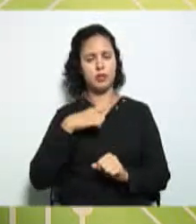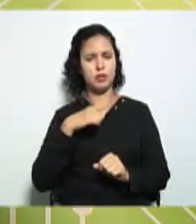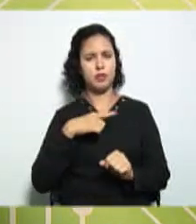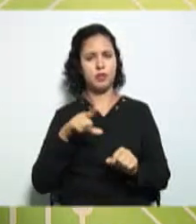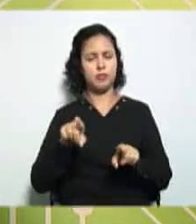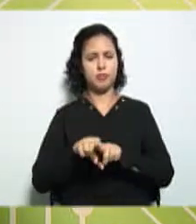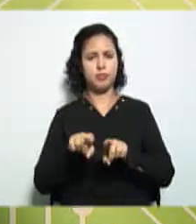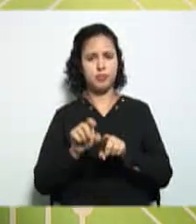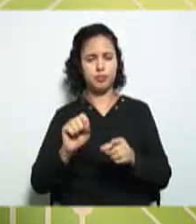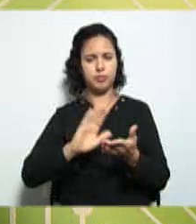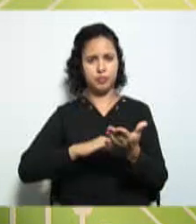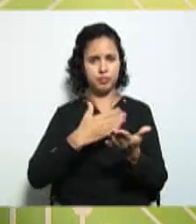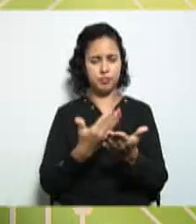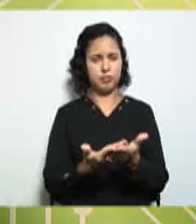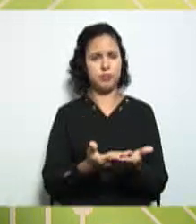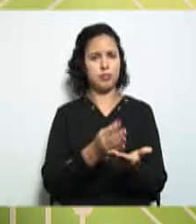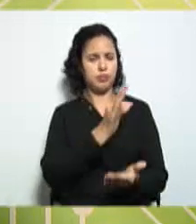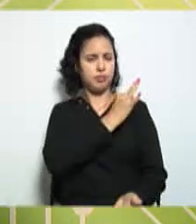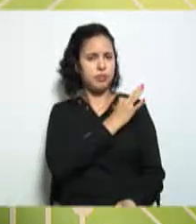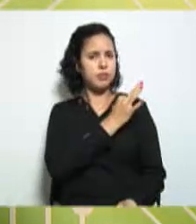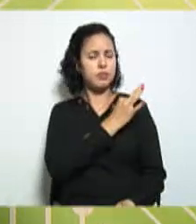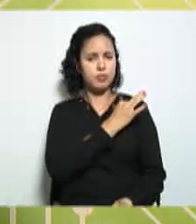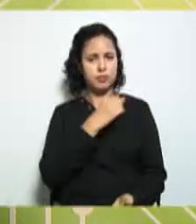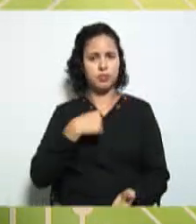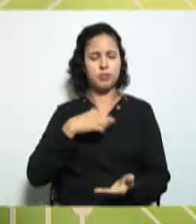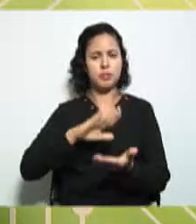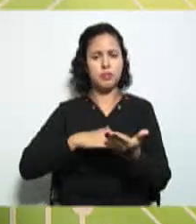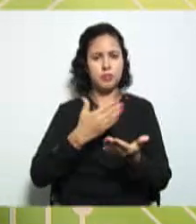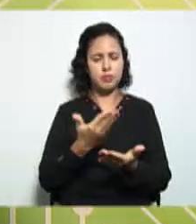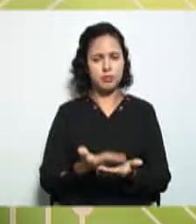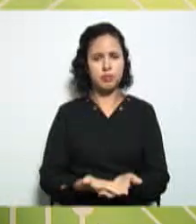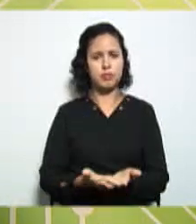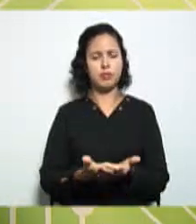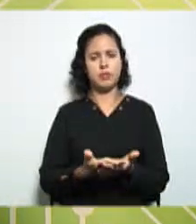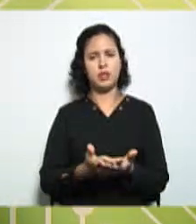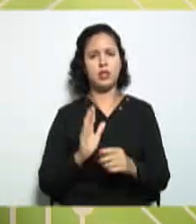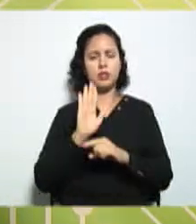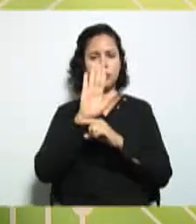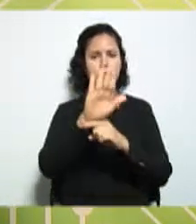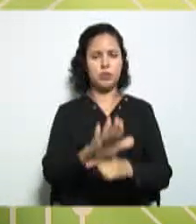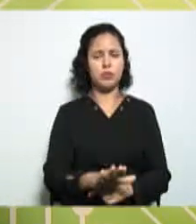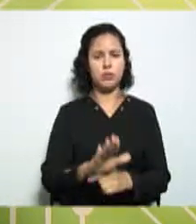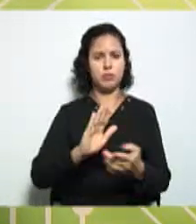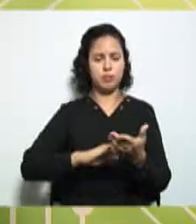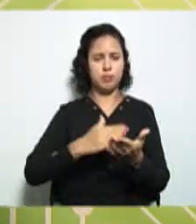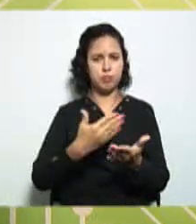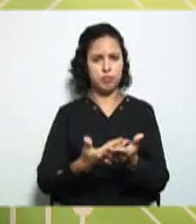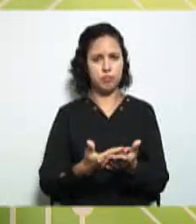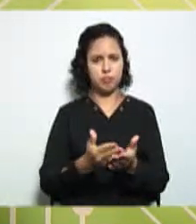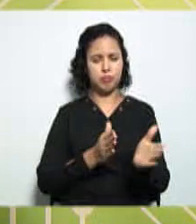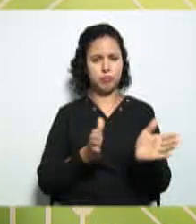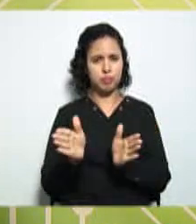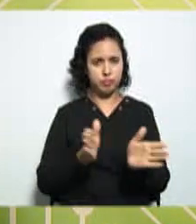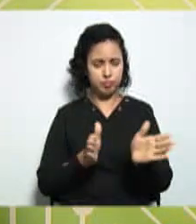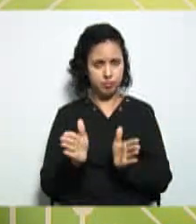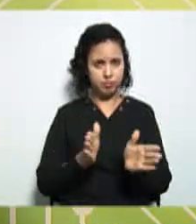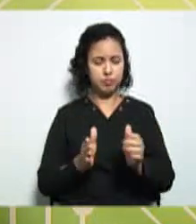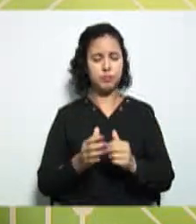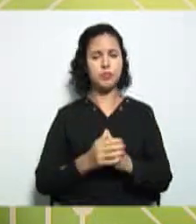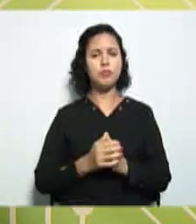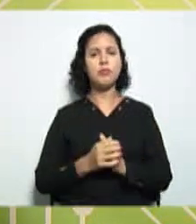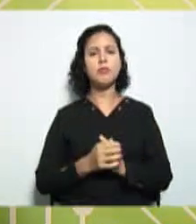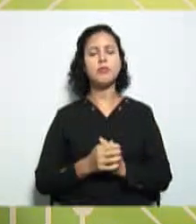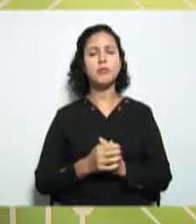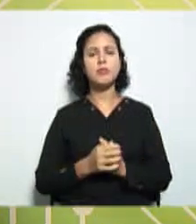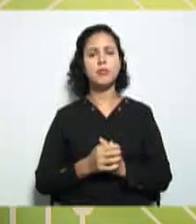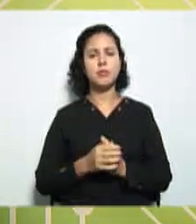nossa intérprete de Libras, né, que é a Tamires, que faz esse suporte aí para a gente na questão de acessibilidade, tá bom?